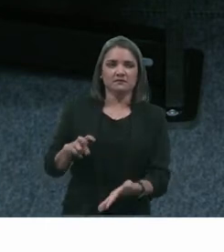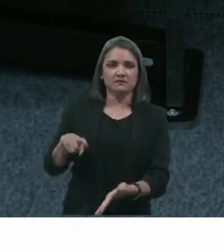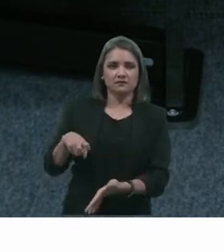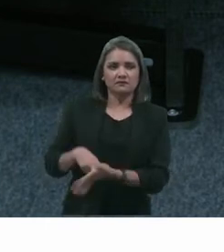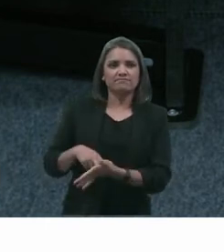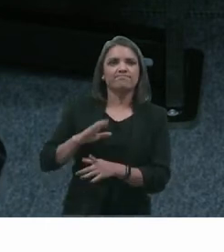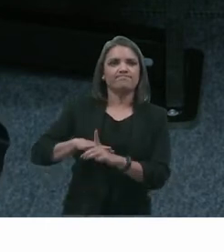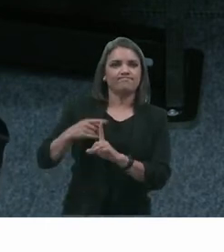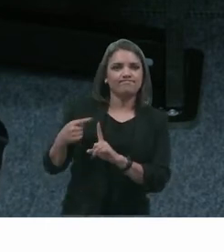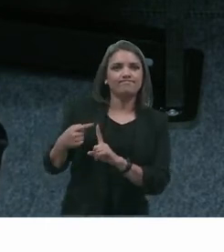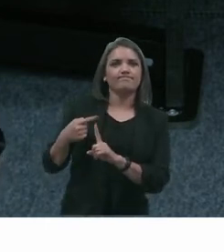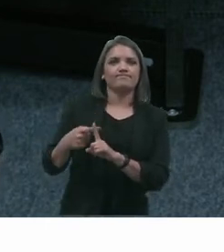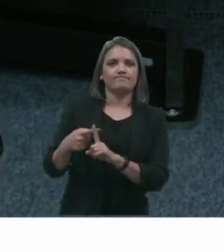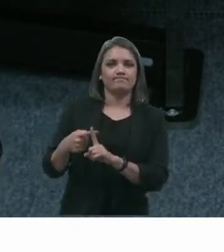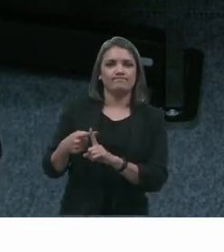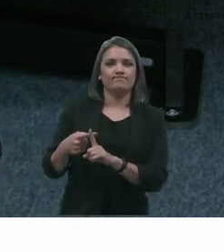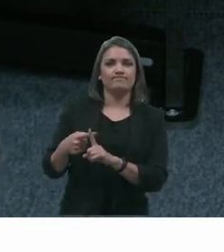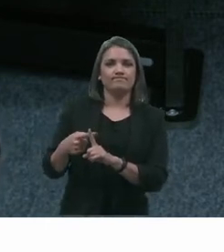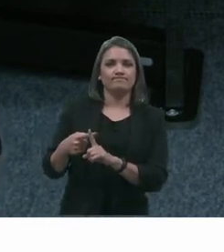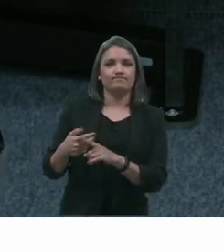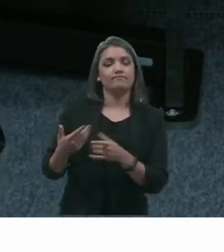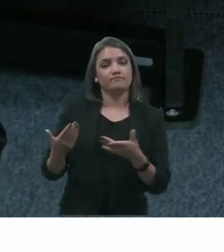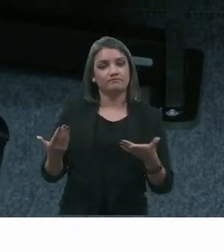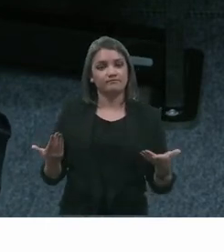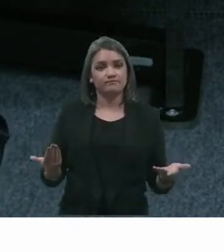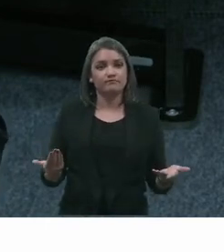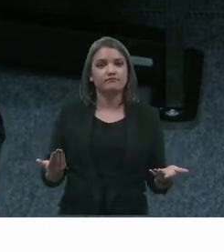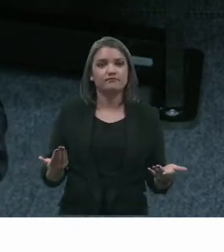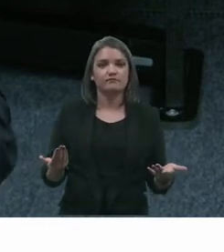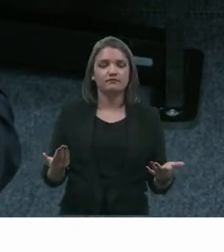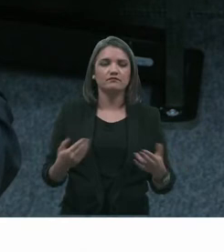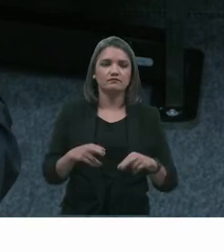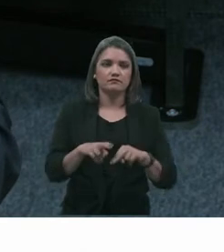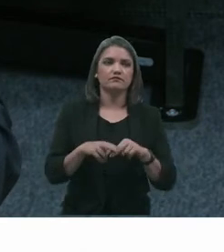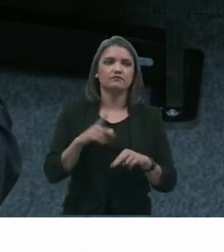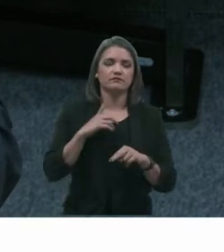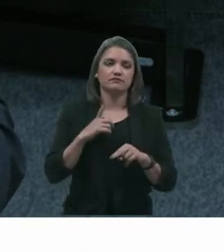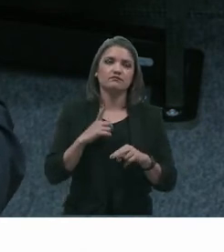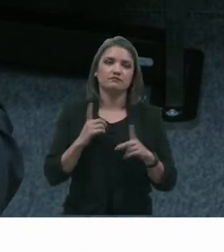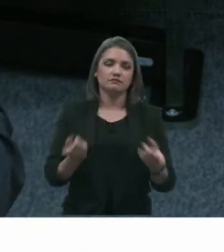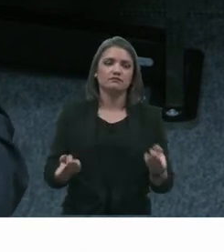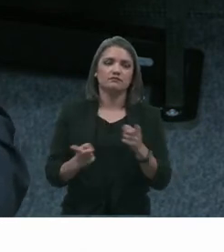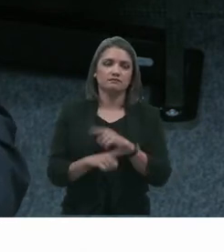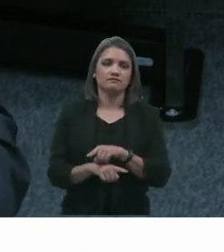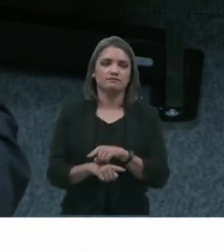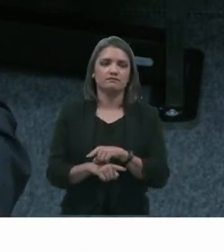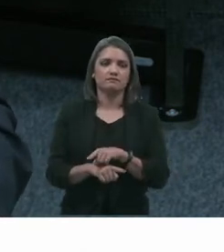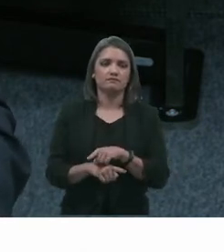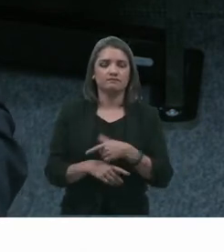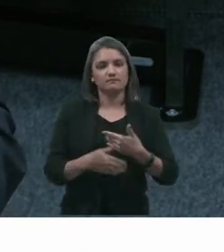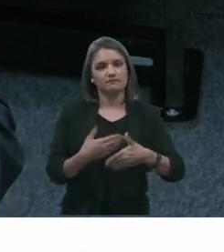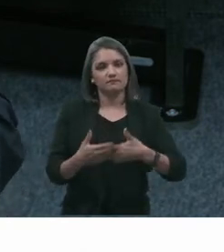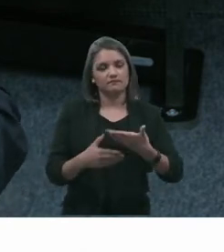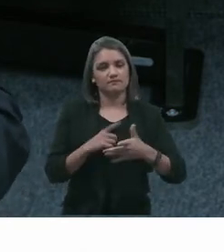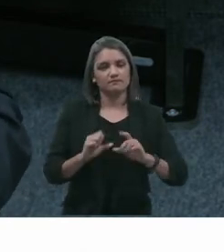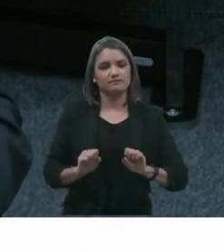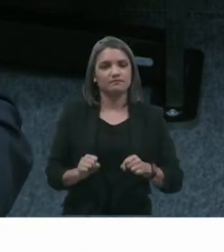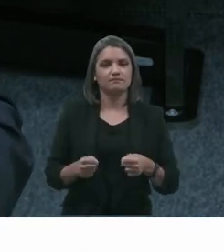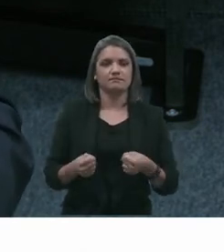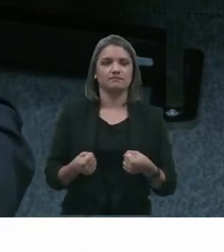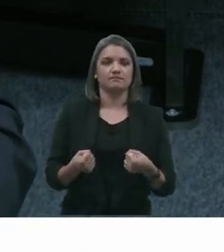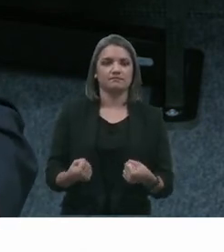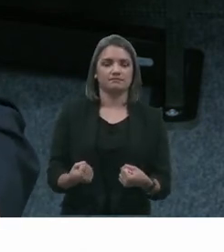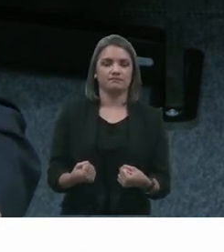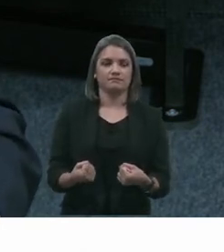ainda mais, o que realmente existe uma contradição no sistema que se estaria defendendo